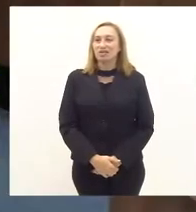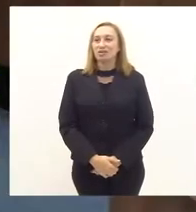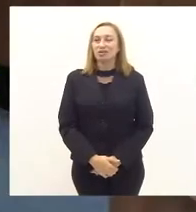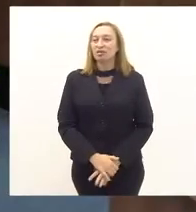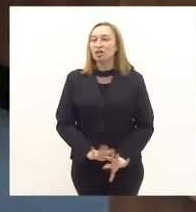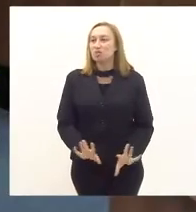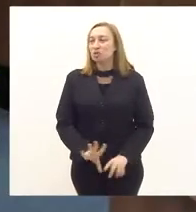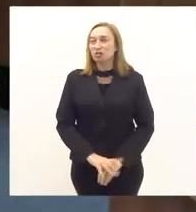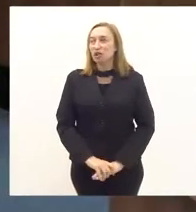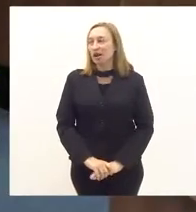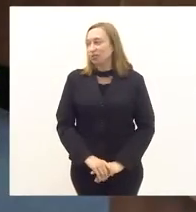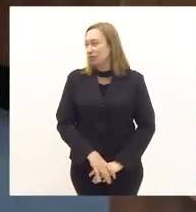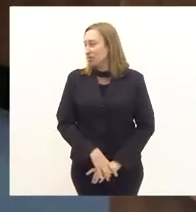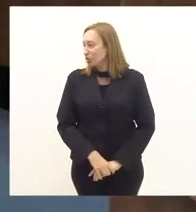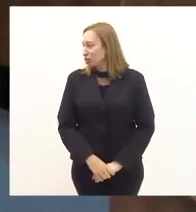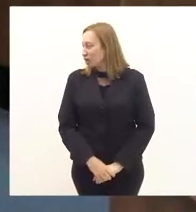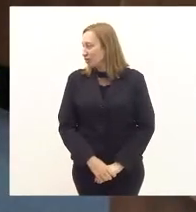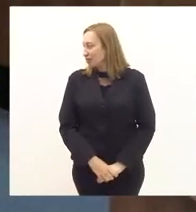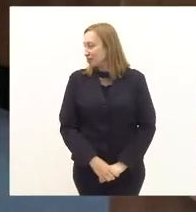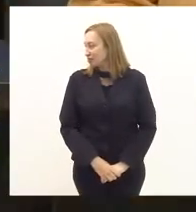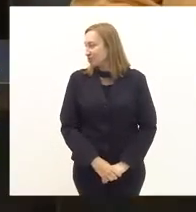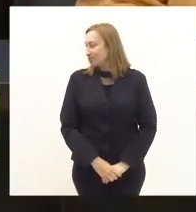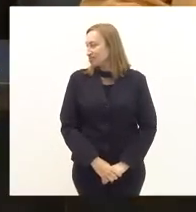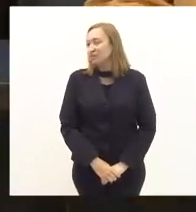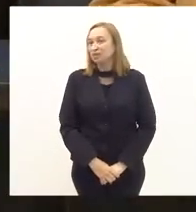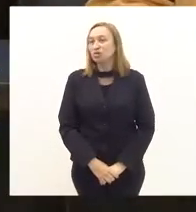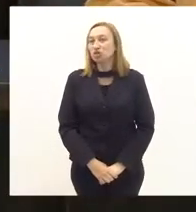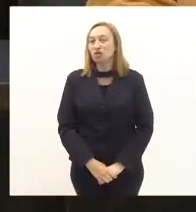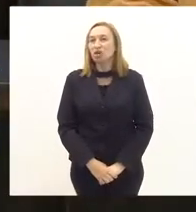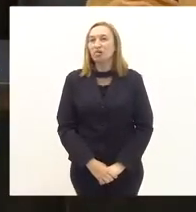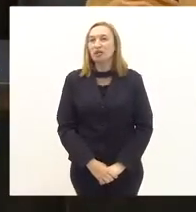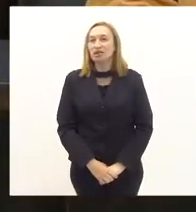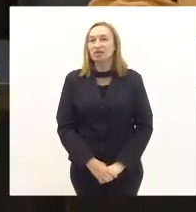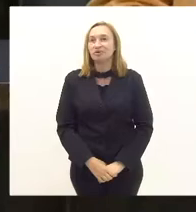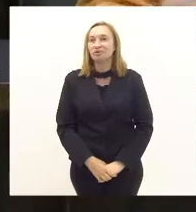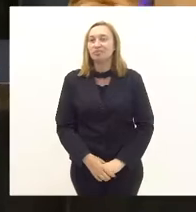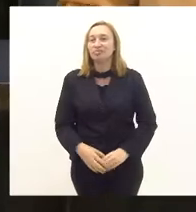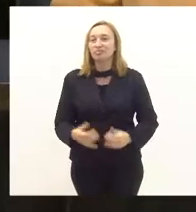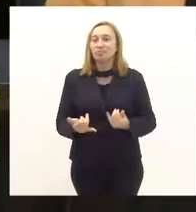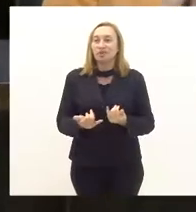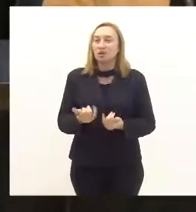Muito bom. Muito bom, Hernani. Os números não mentem.